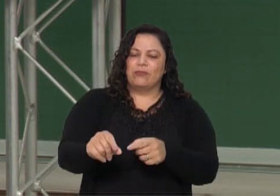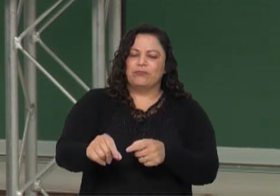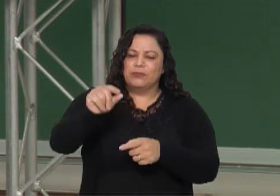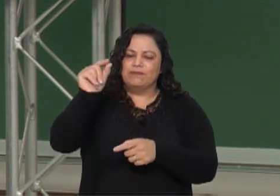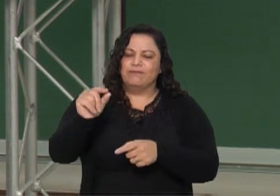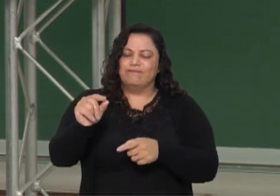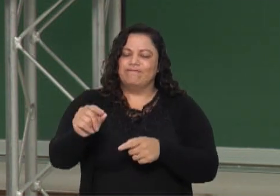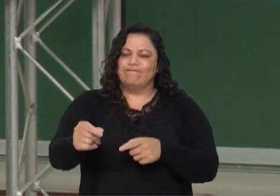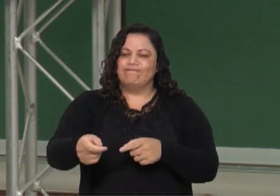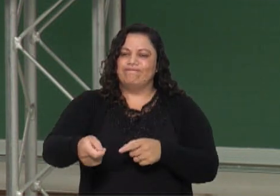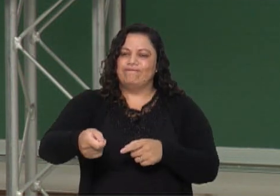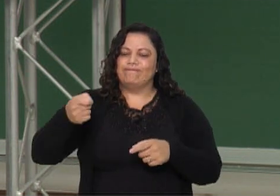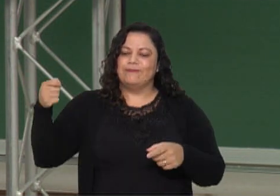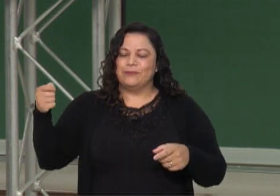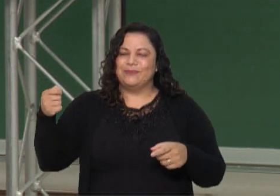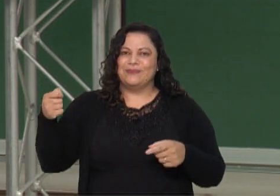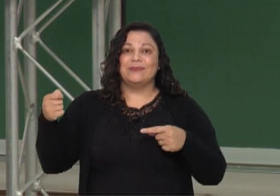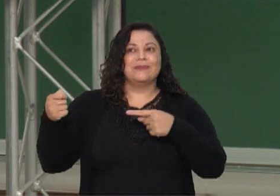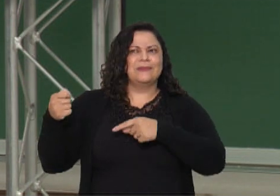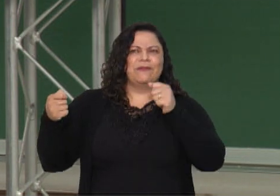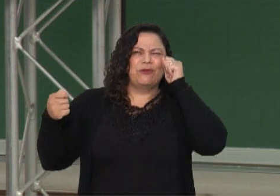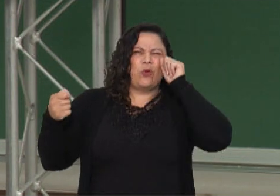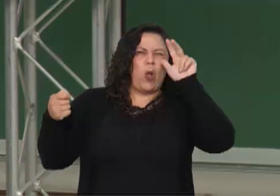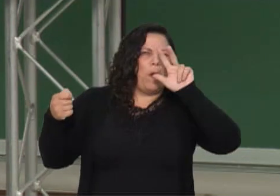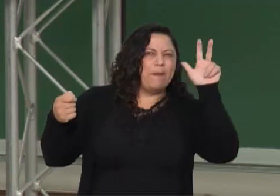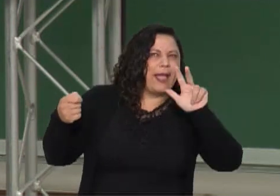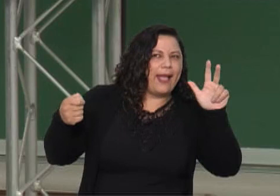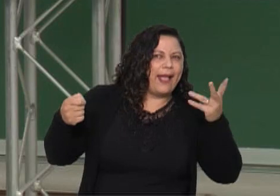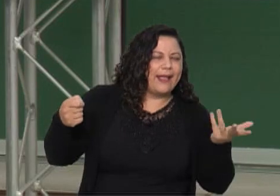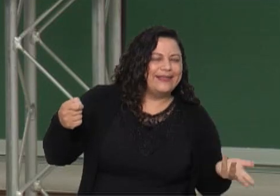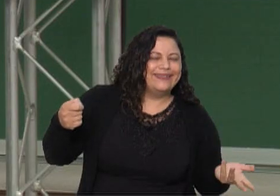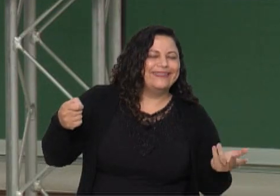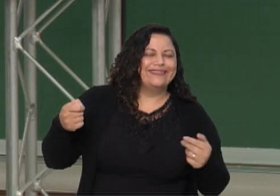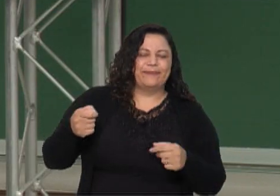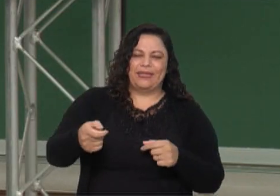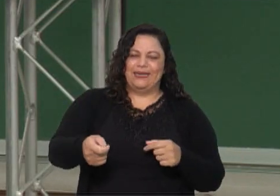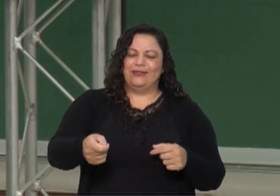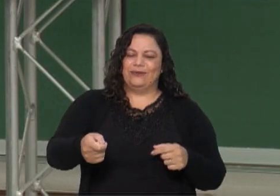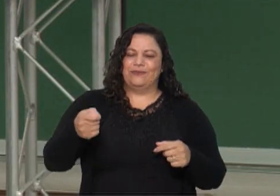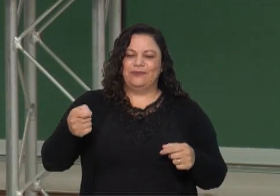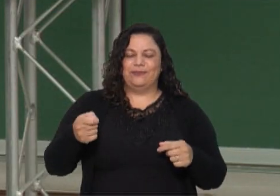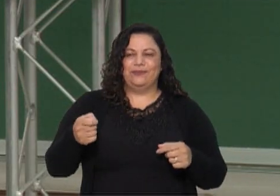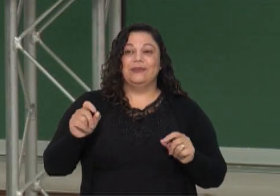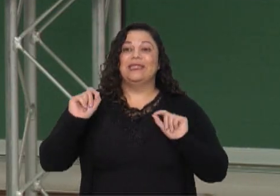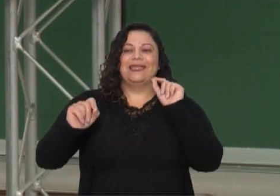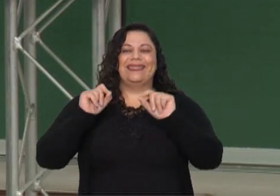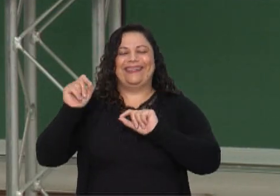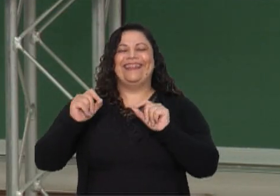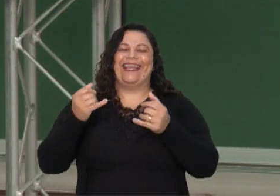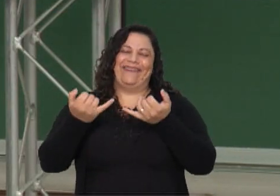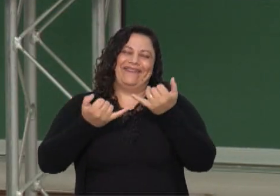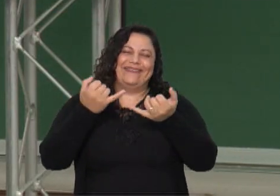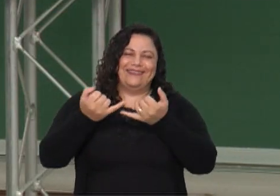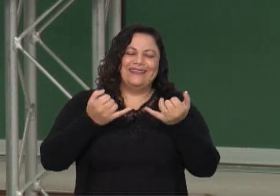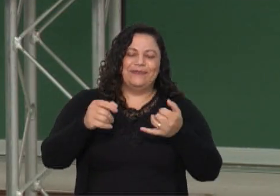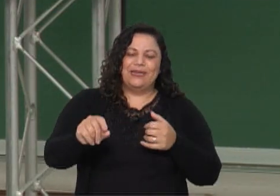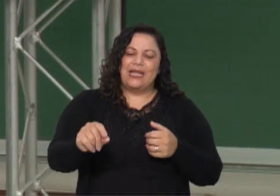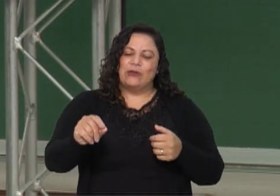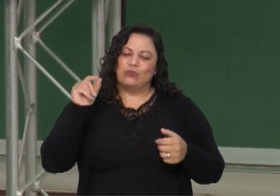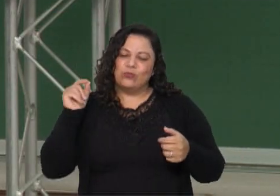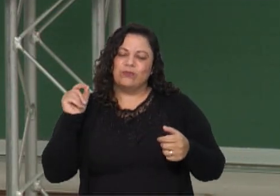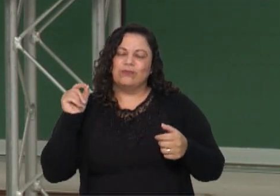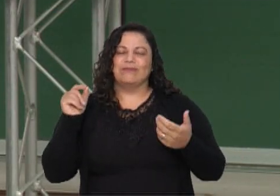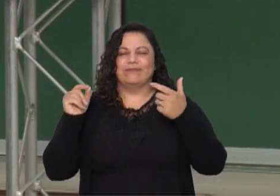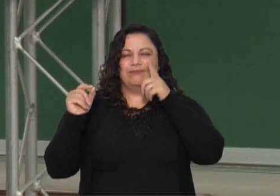palito preto é esperto, né? Ou esperto o jogador que vai tirar o preto, né? Que vai tentar chegar